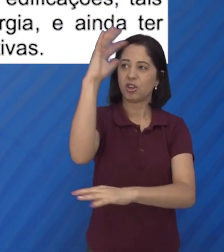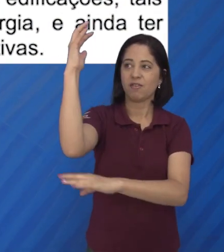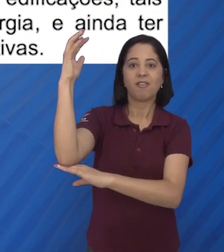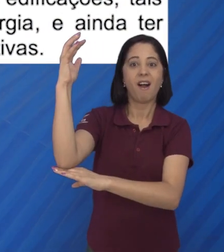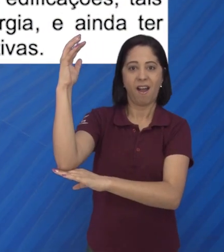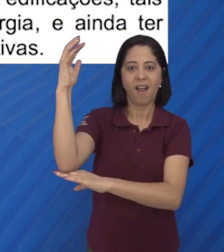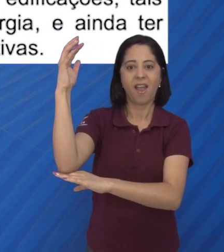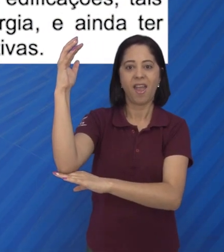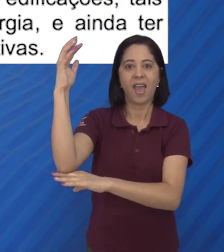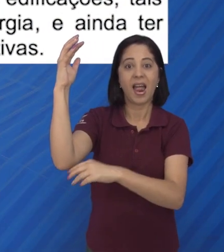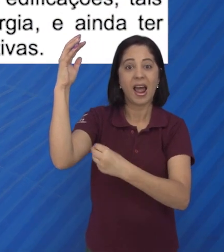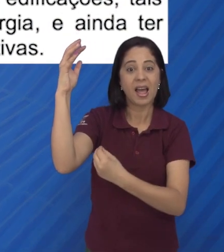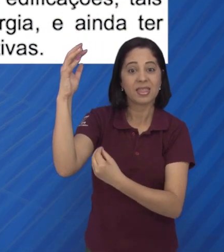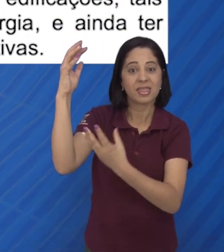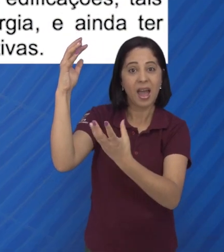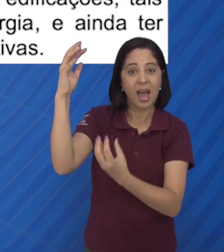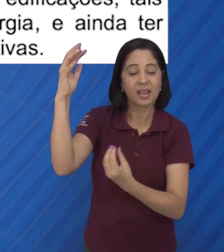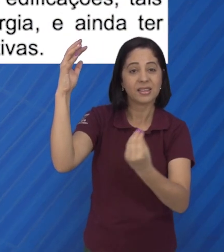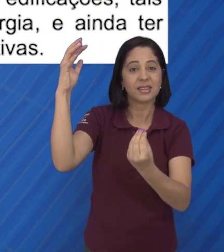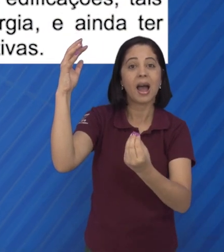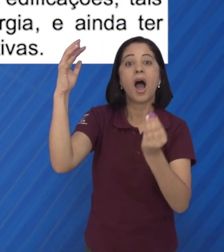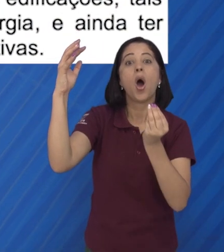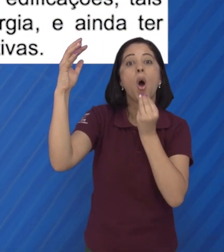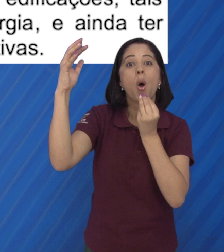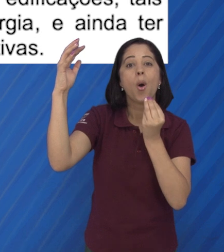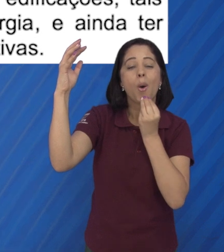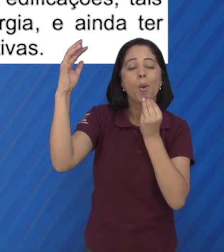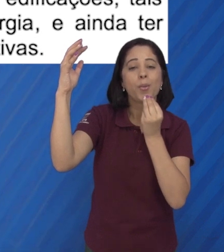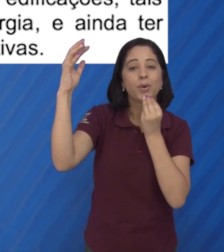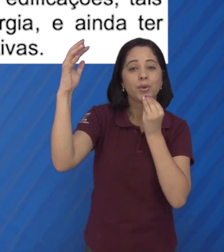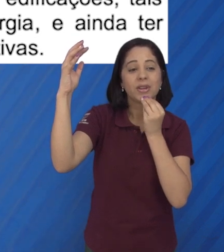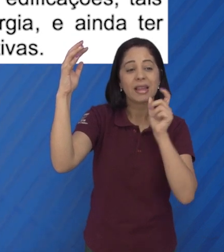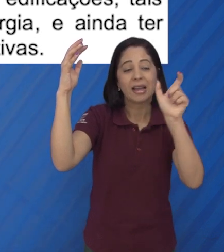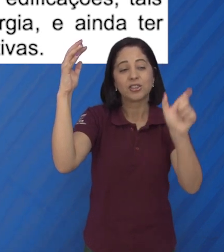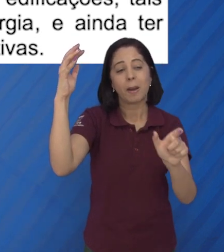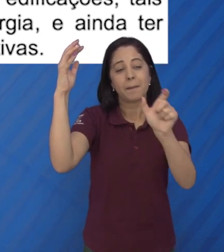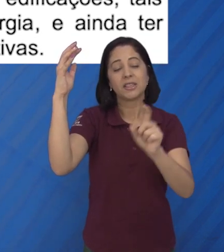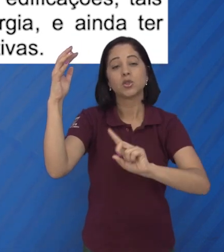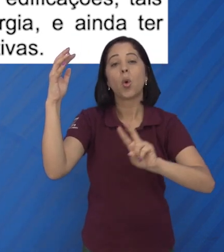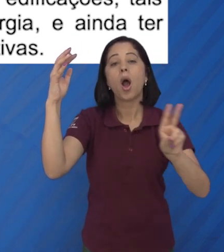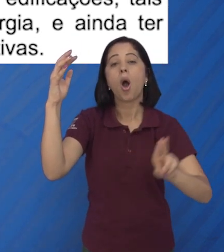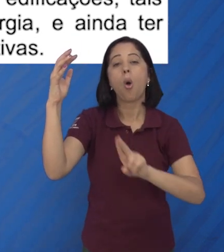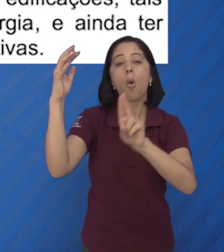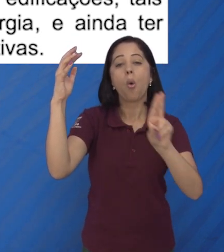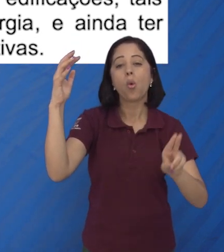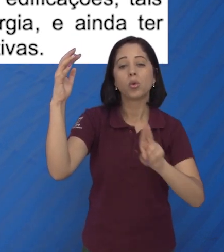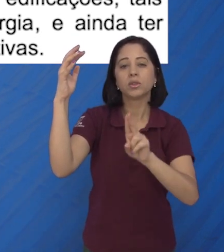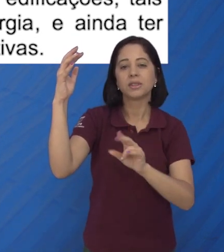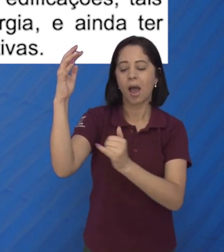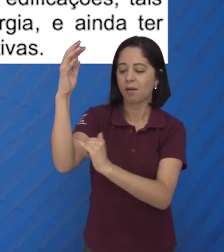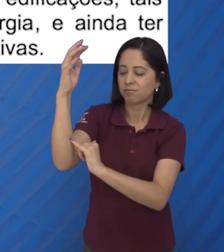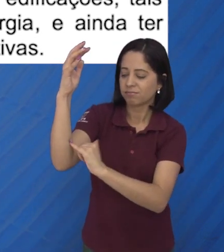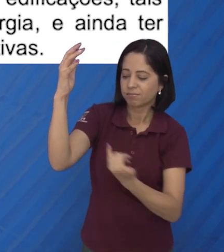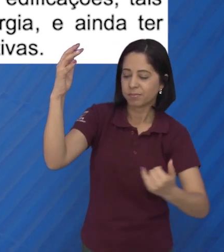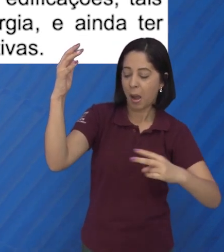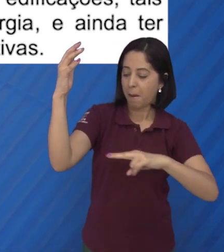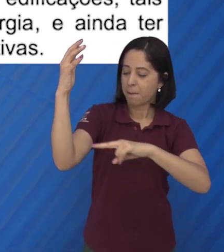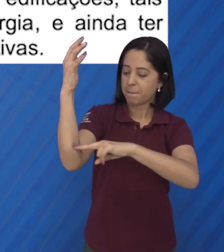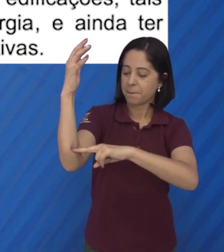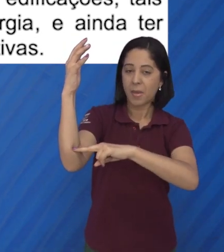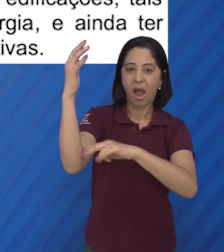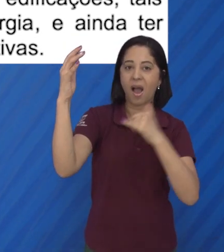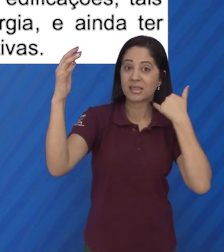das árvores solares é oferecer nos locais utilizados pela população, como praças e parques, a opção